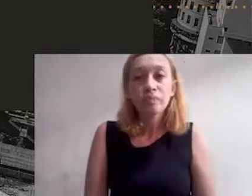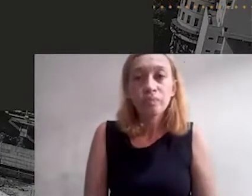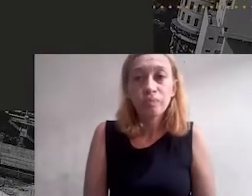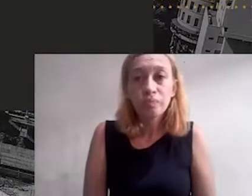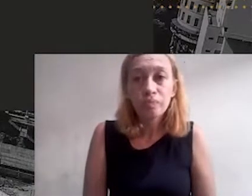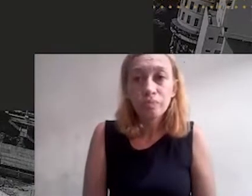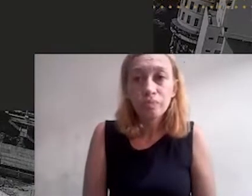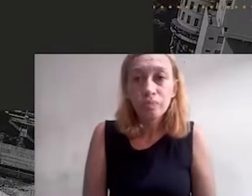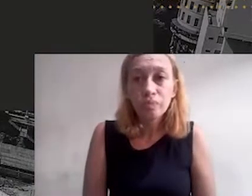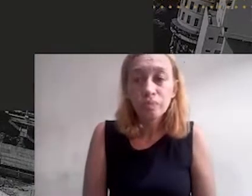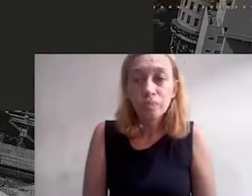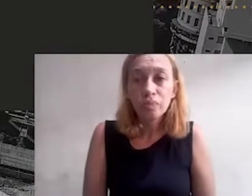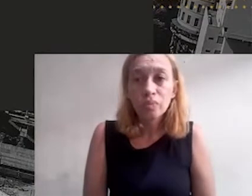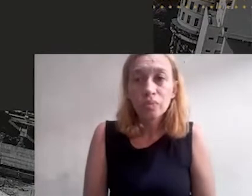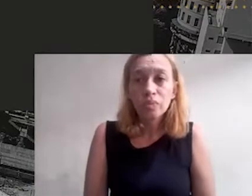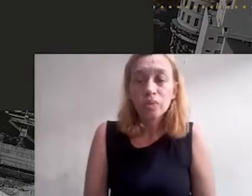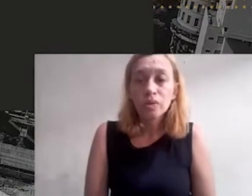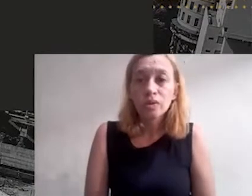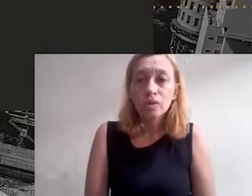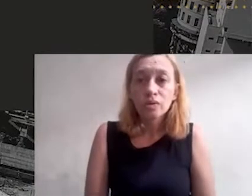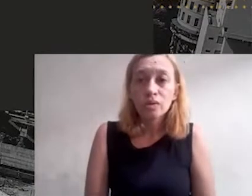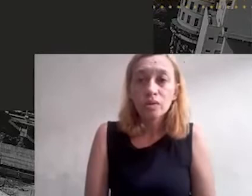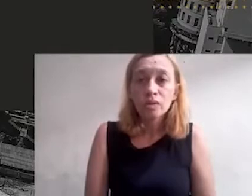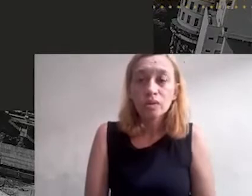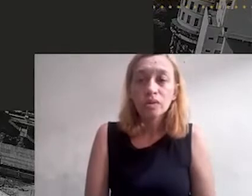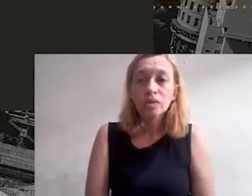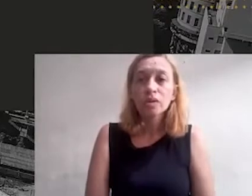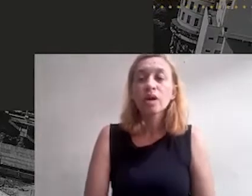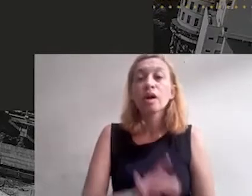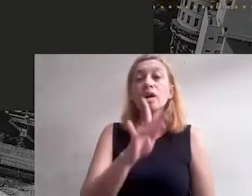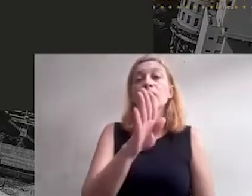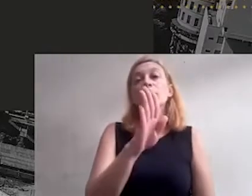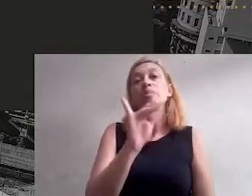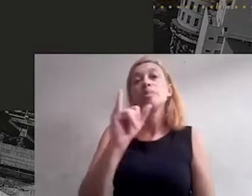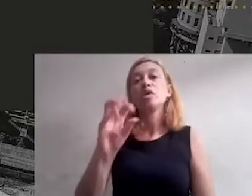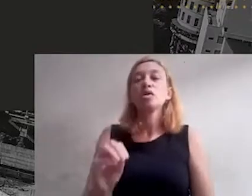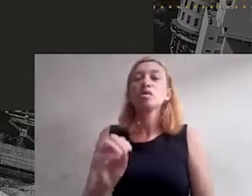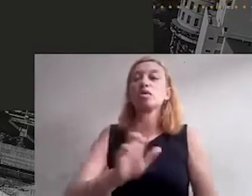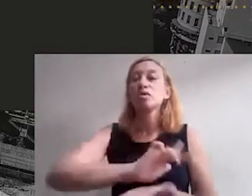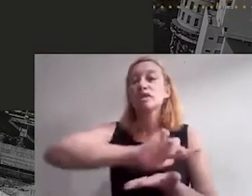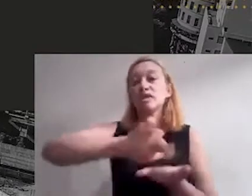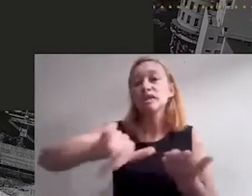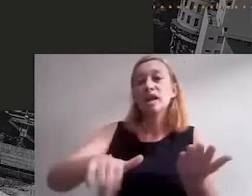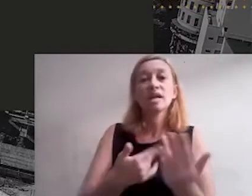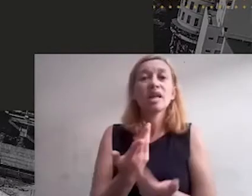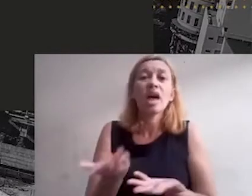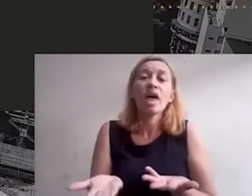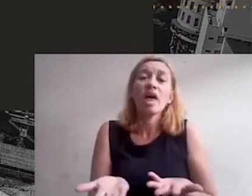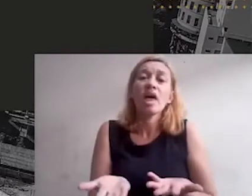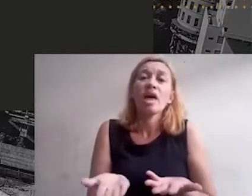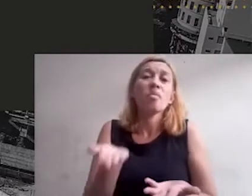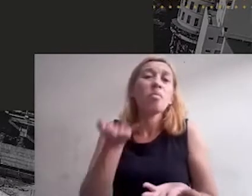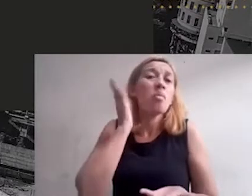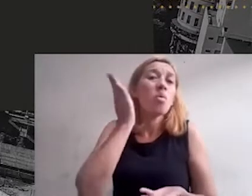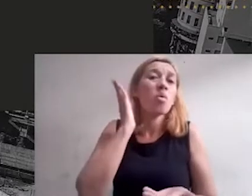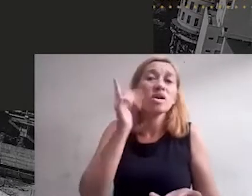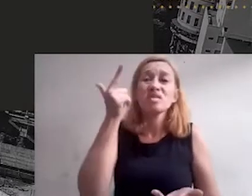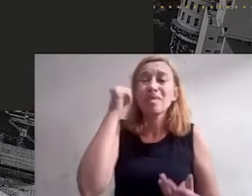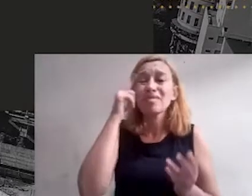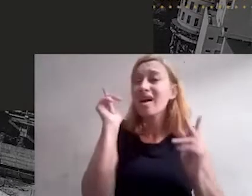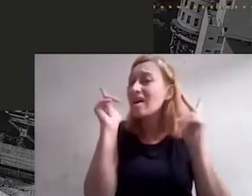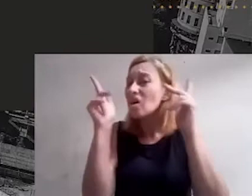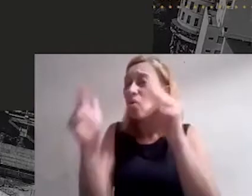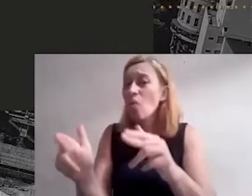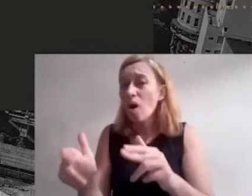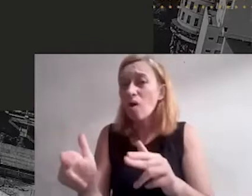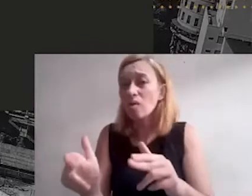do clima ou da biodiversidade ou de qualquer outra coisa. É burrice. E isso é que esse debate,